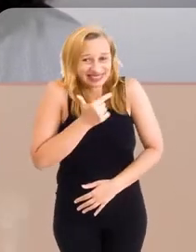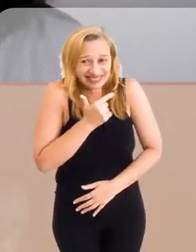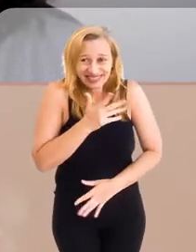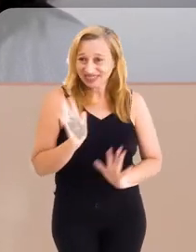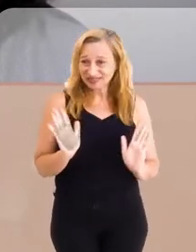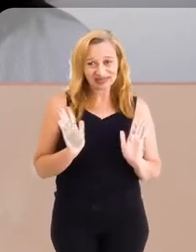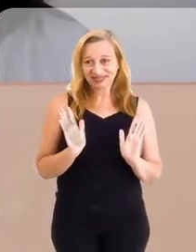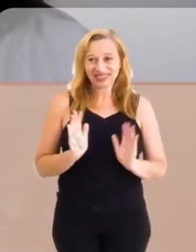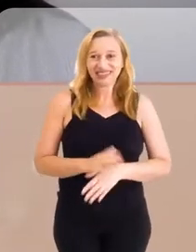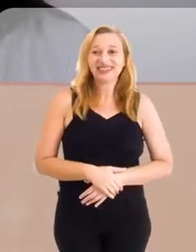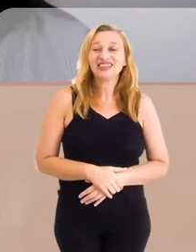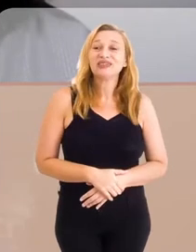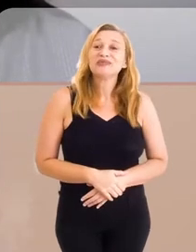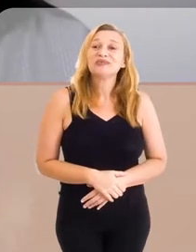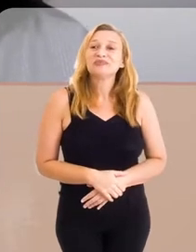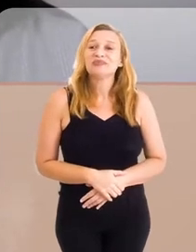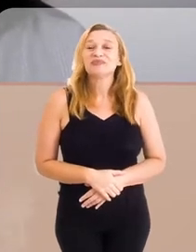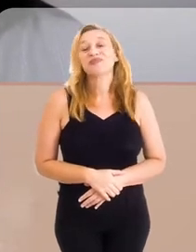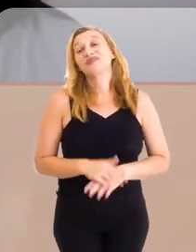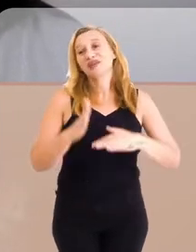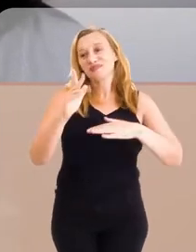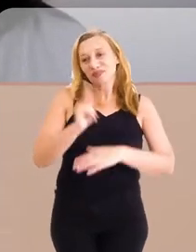boa.